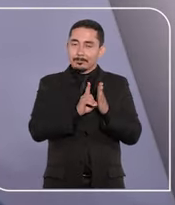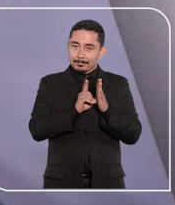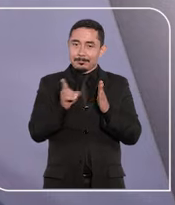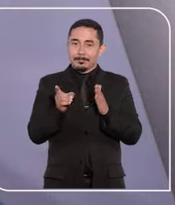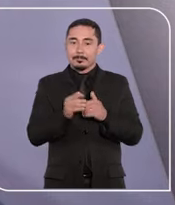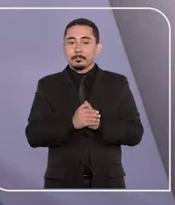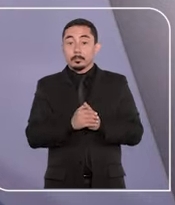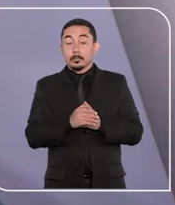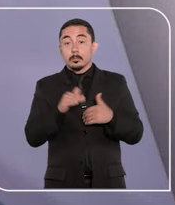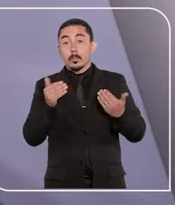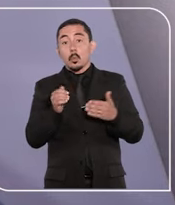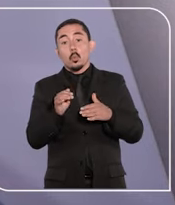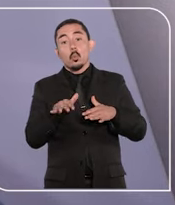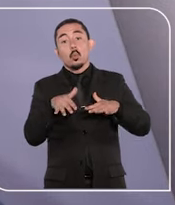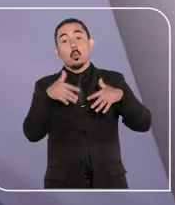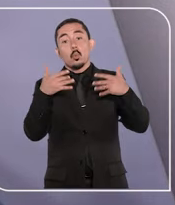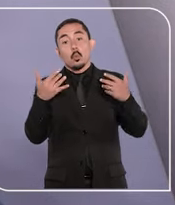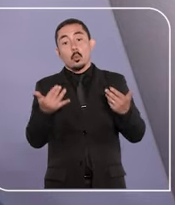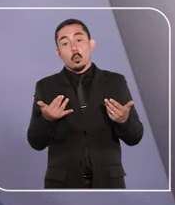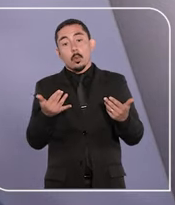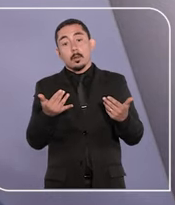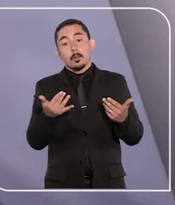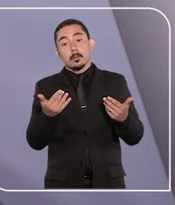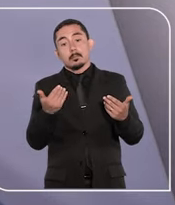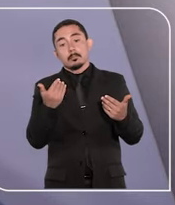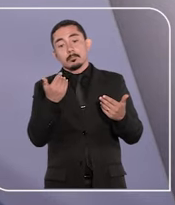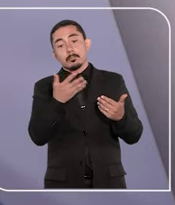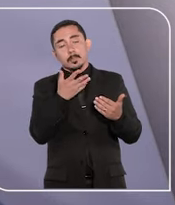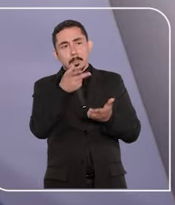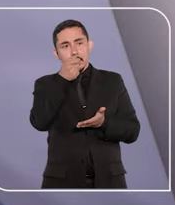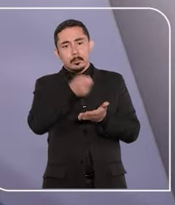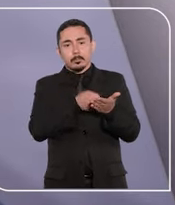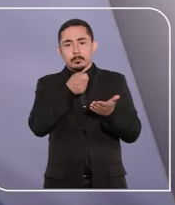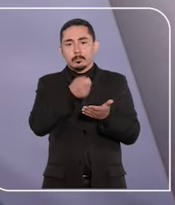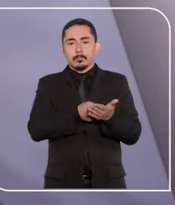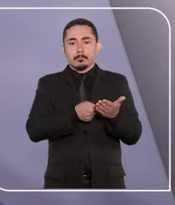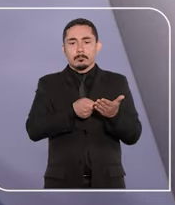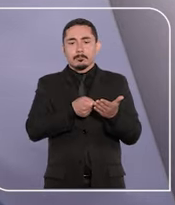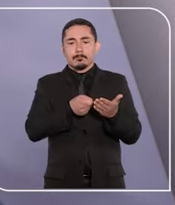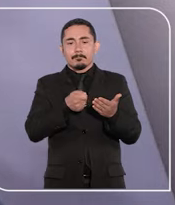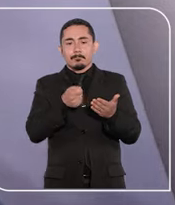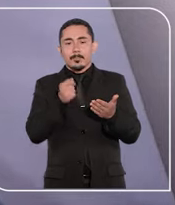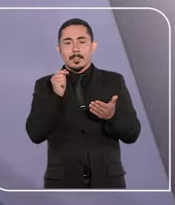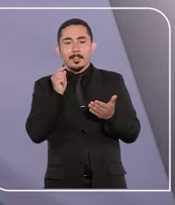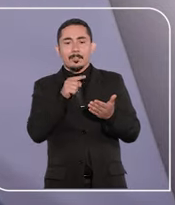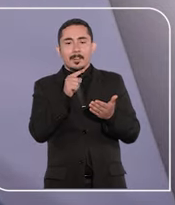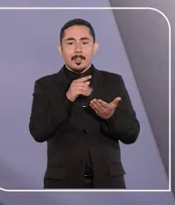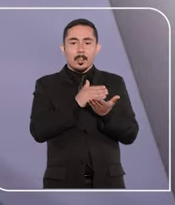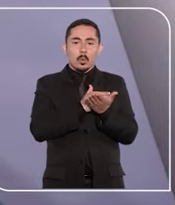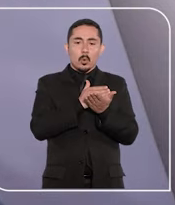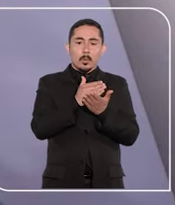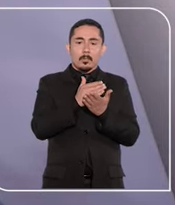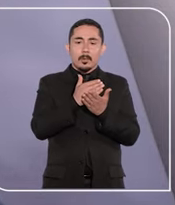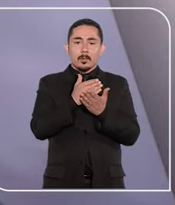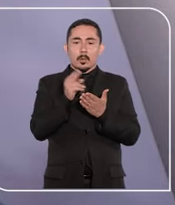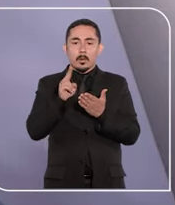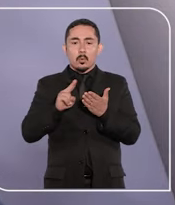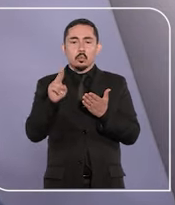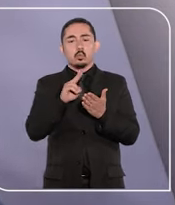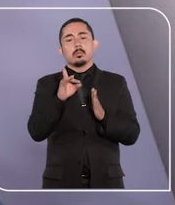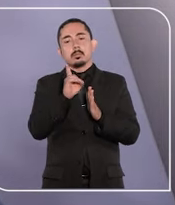quais seriam, então, as exigências para se tornar um exercitor de direito? E